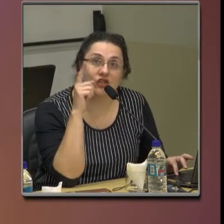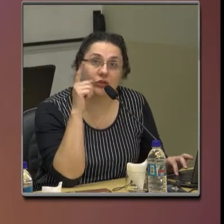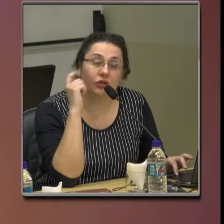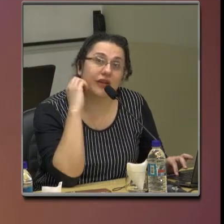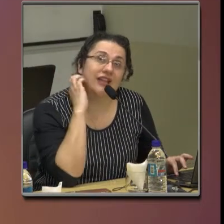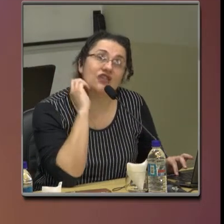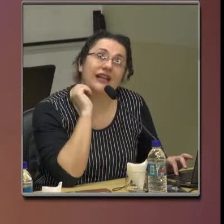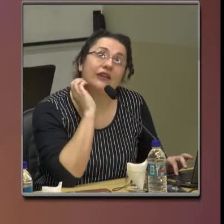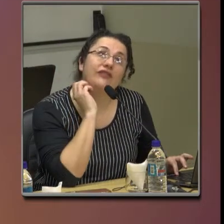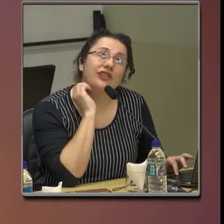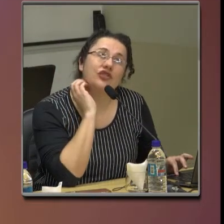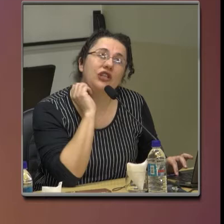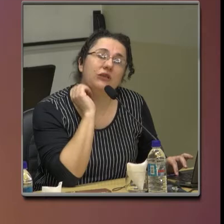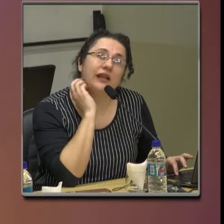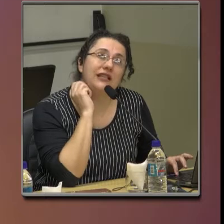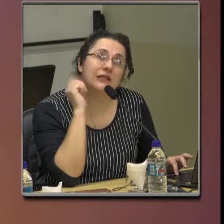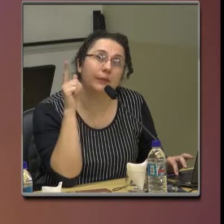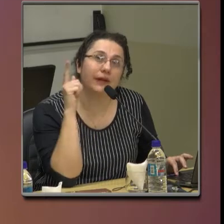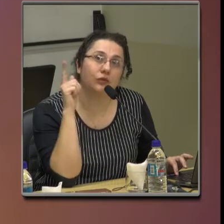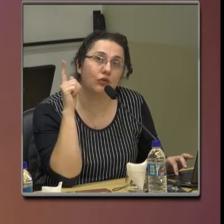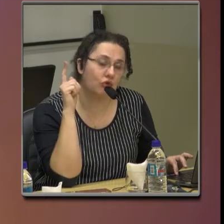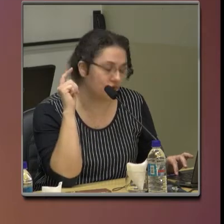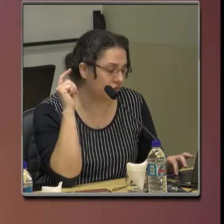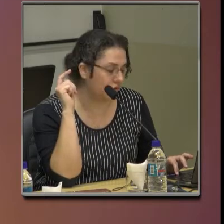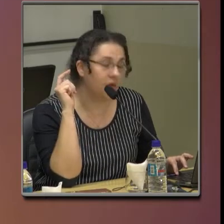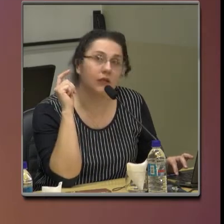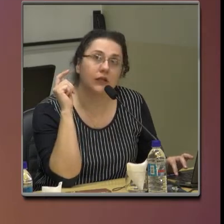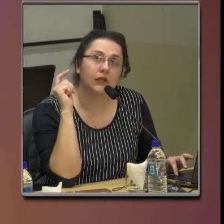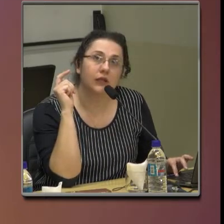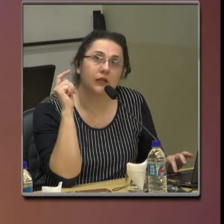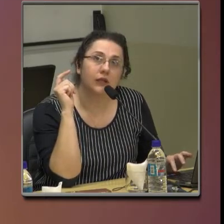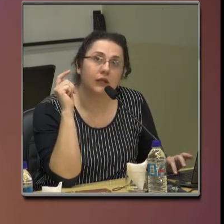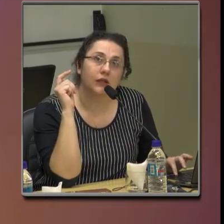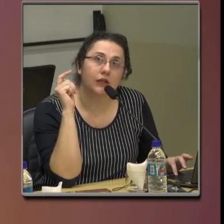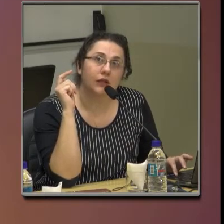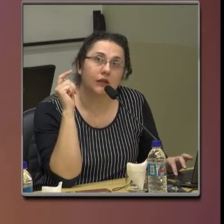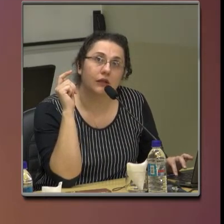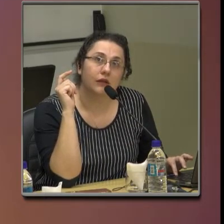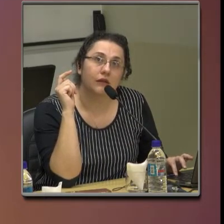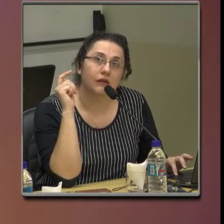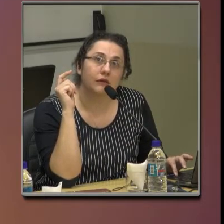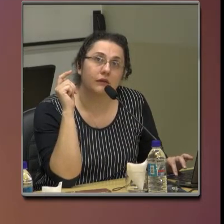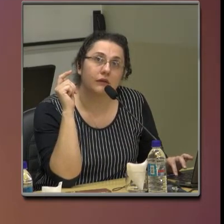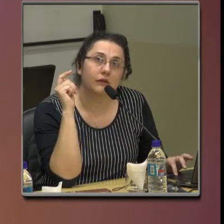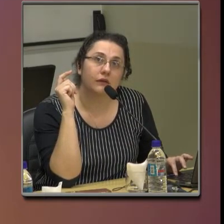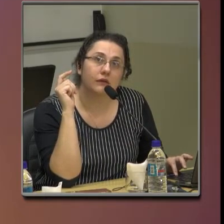Na região noroeste, lá no verdinho, lá em cima, perto do roxo.